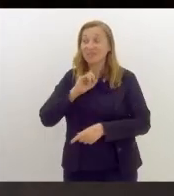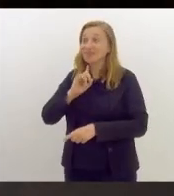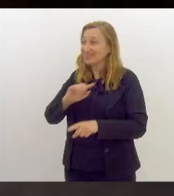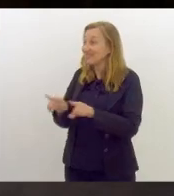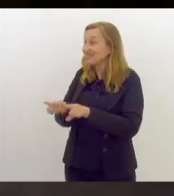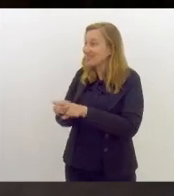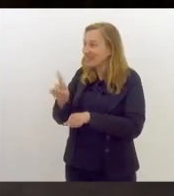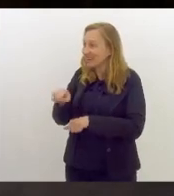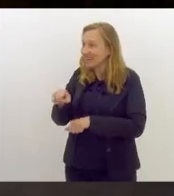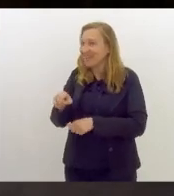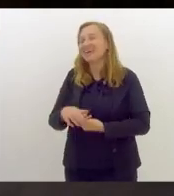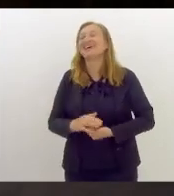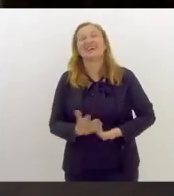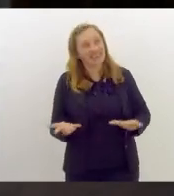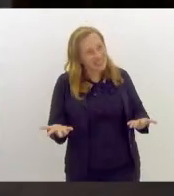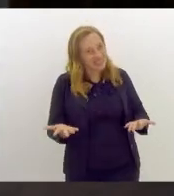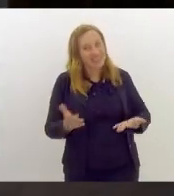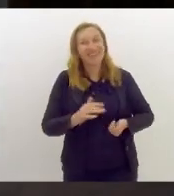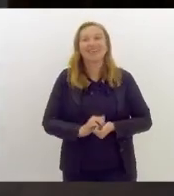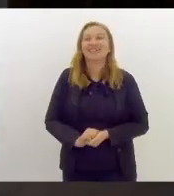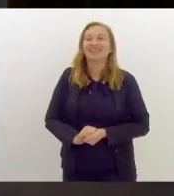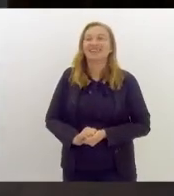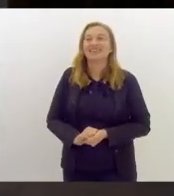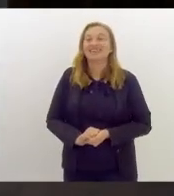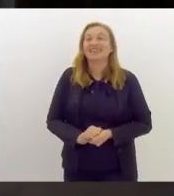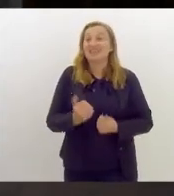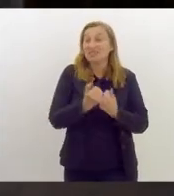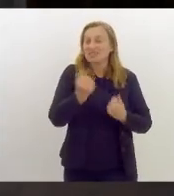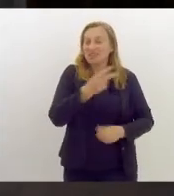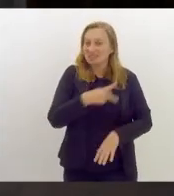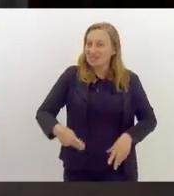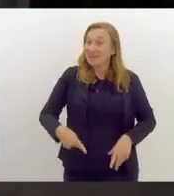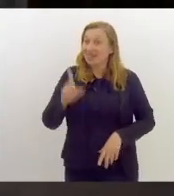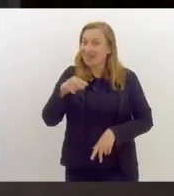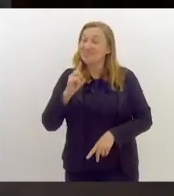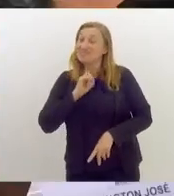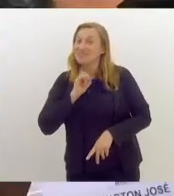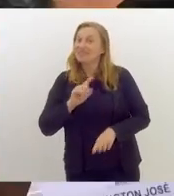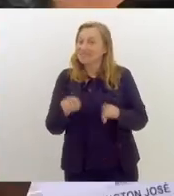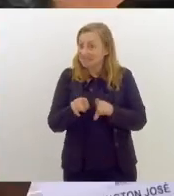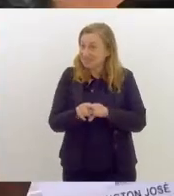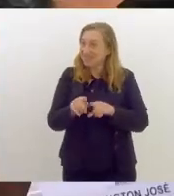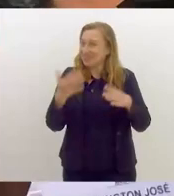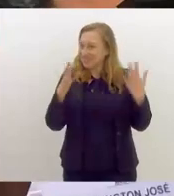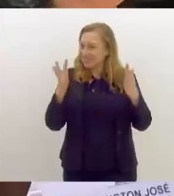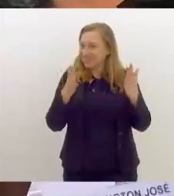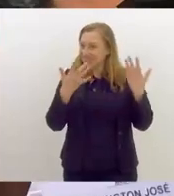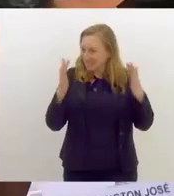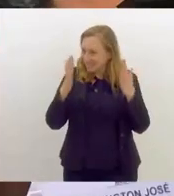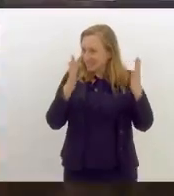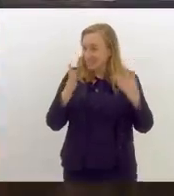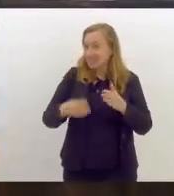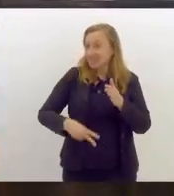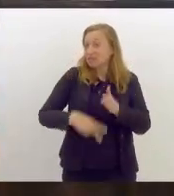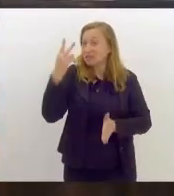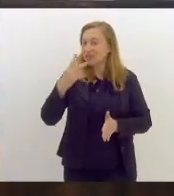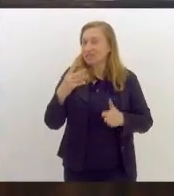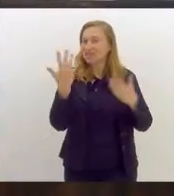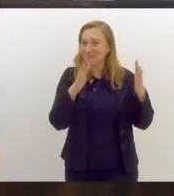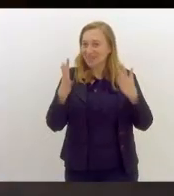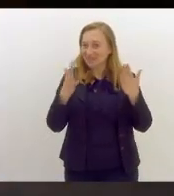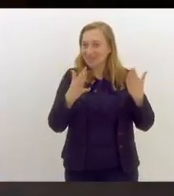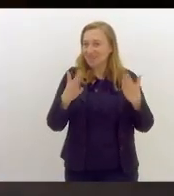né nossa nosso presidente que é flamenguista Parabéns duas vezes